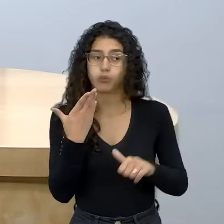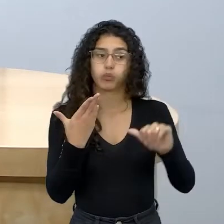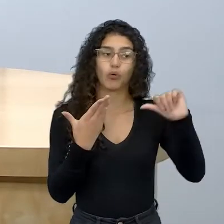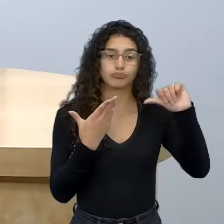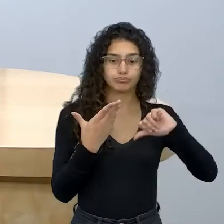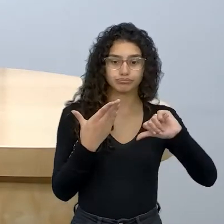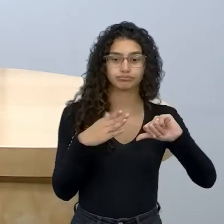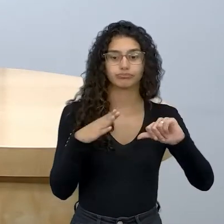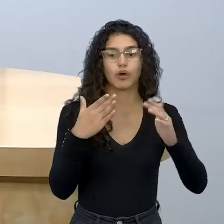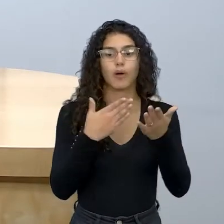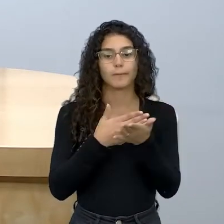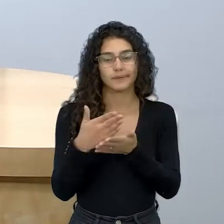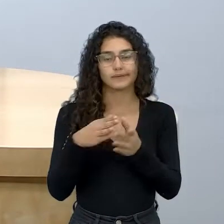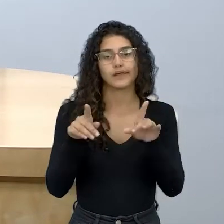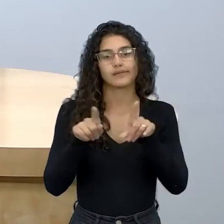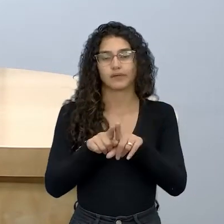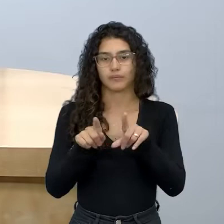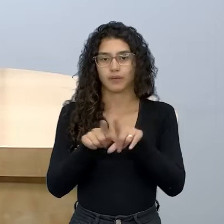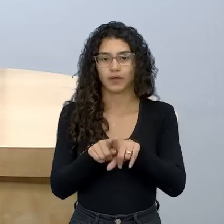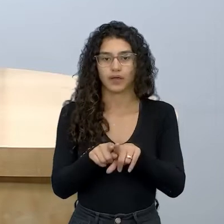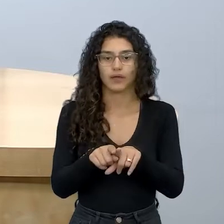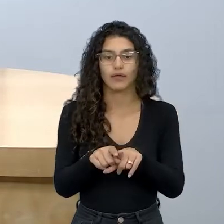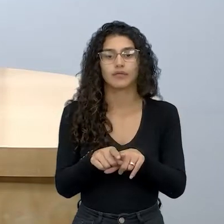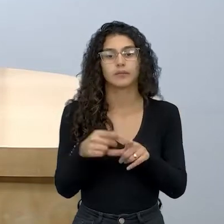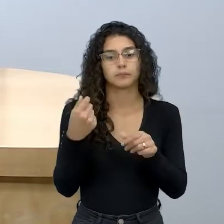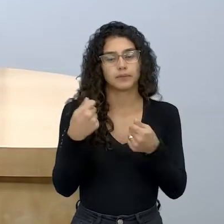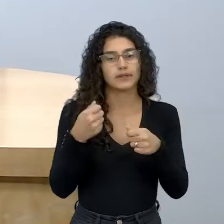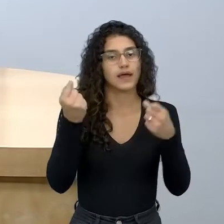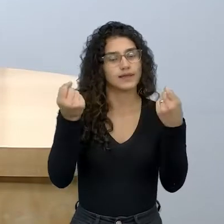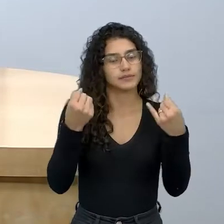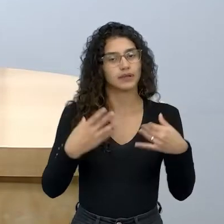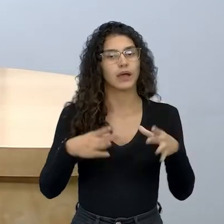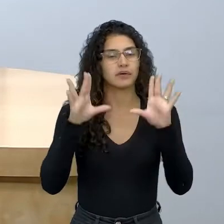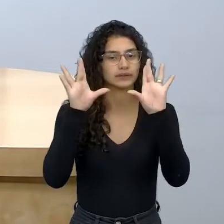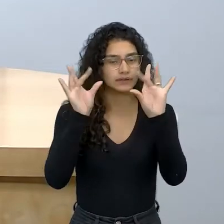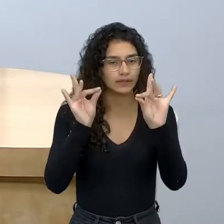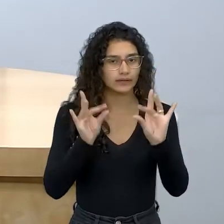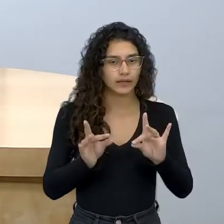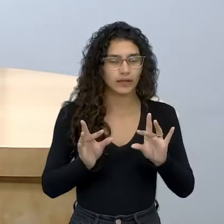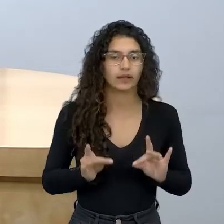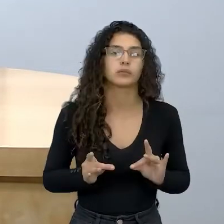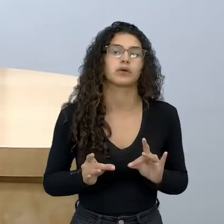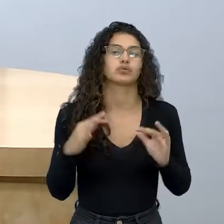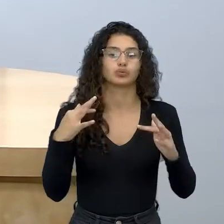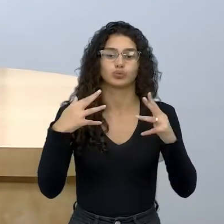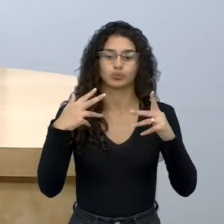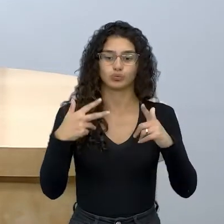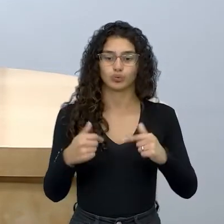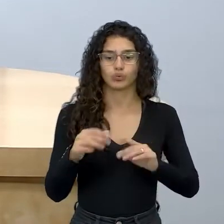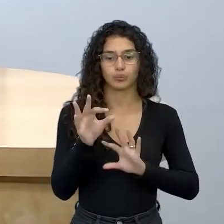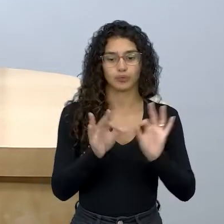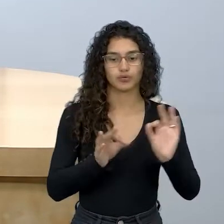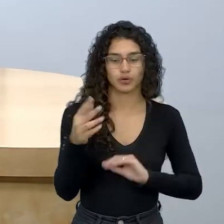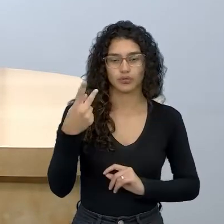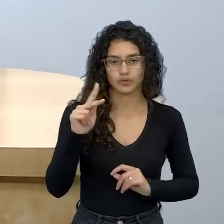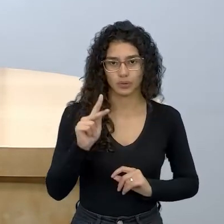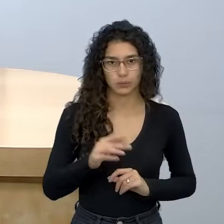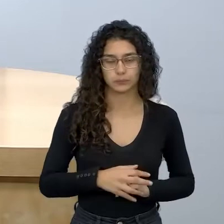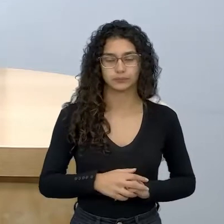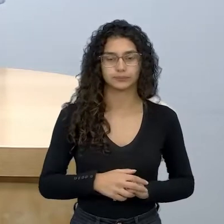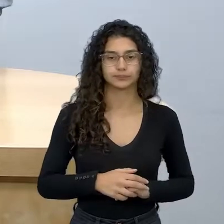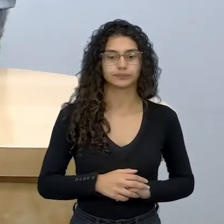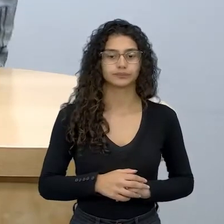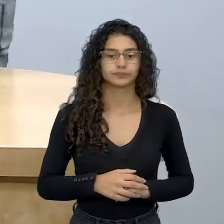vai entrar a parte também, né? Que você vai ter que explicar mais detalhadamente sobre o seu projeto. Tudo